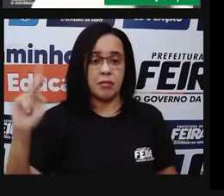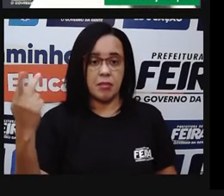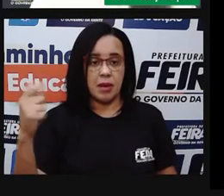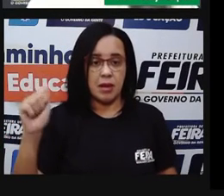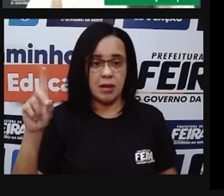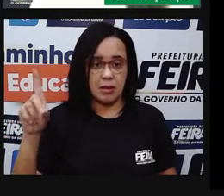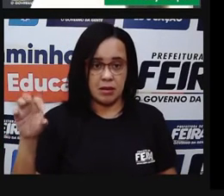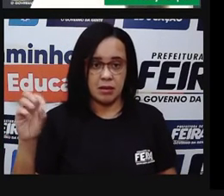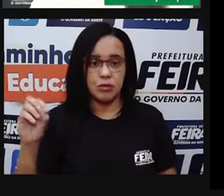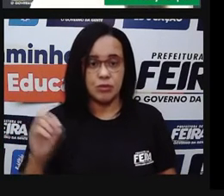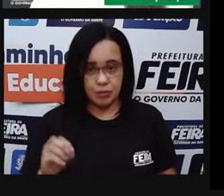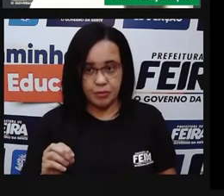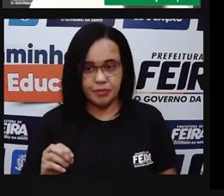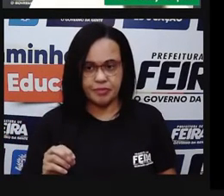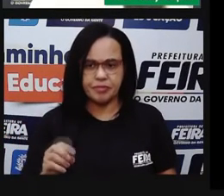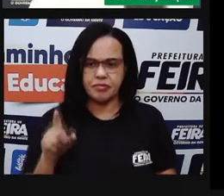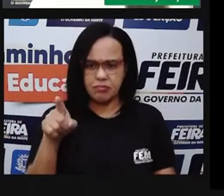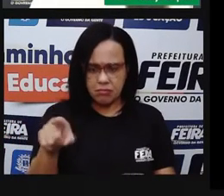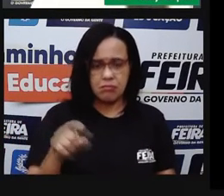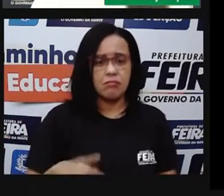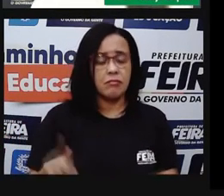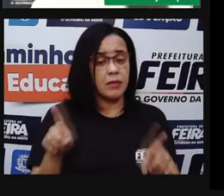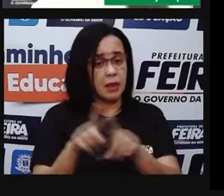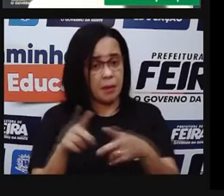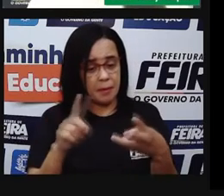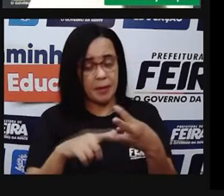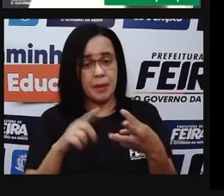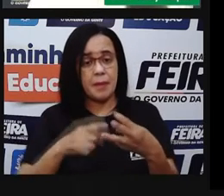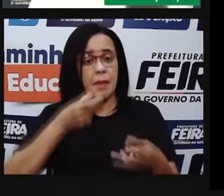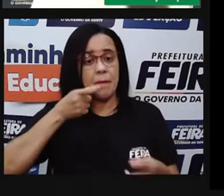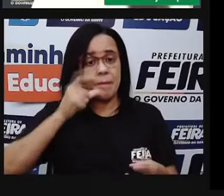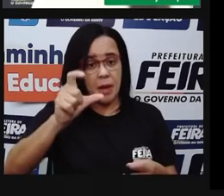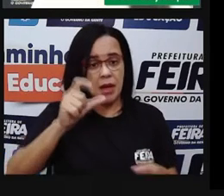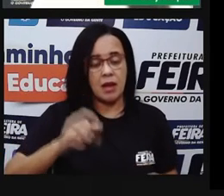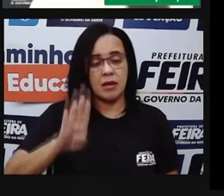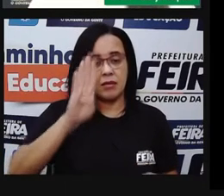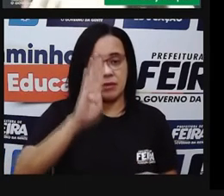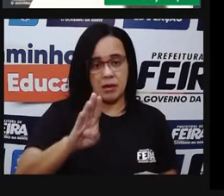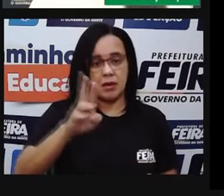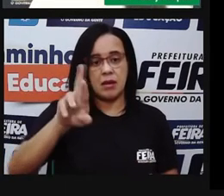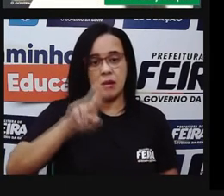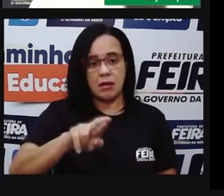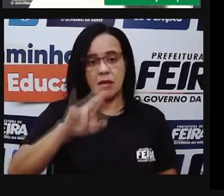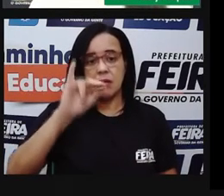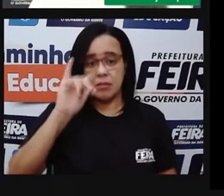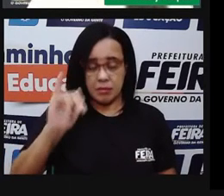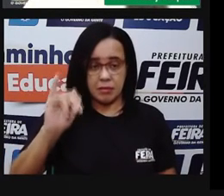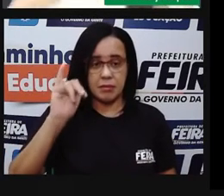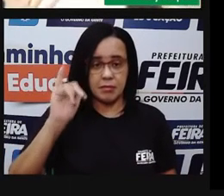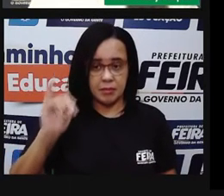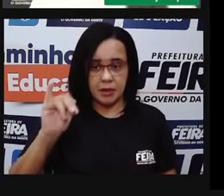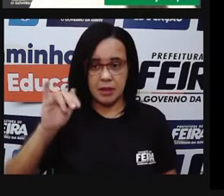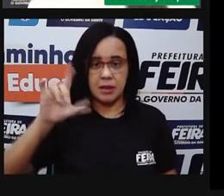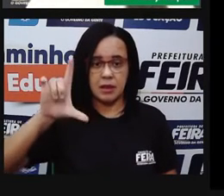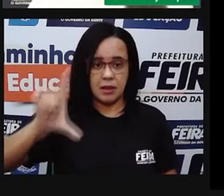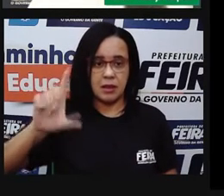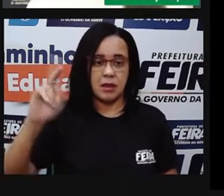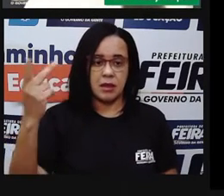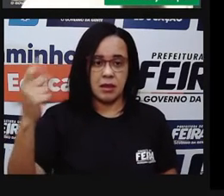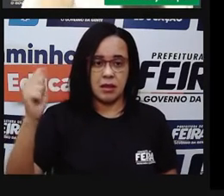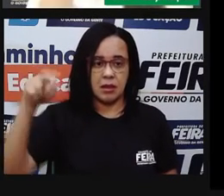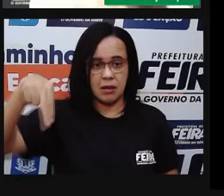com vocês dessas palavras. Porque, afinal de contas, a gente vai acrescentando o